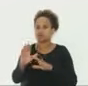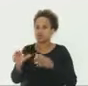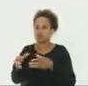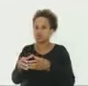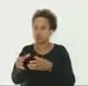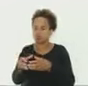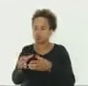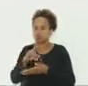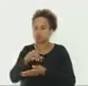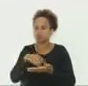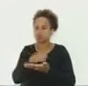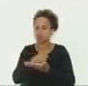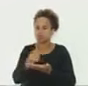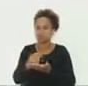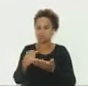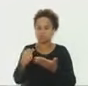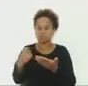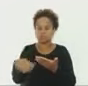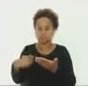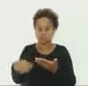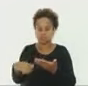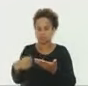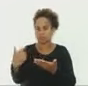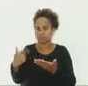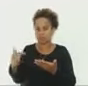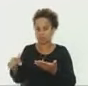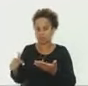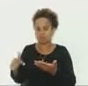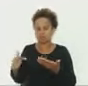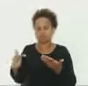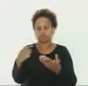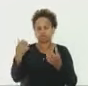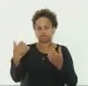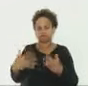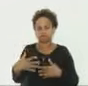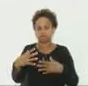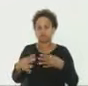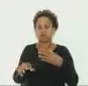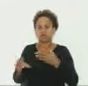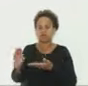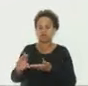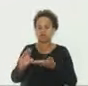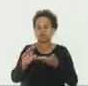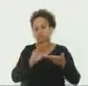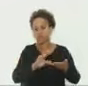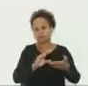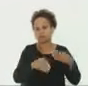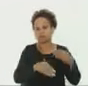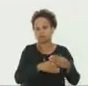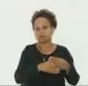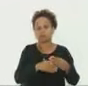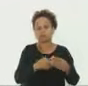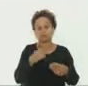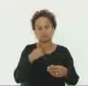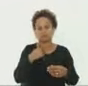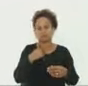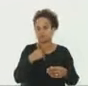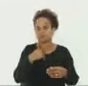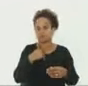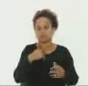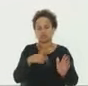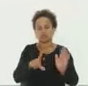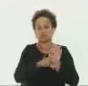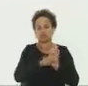a documentação necessária, vou explicar. Pois emendas não são possíveis. Isso é ilegal. Mas